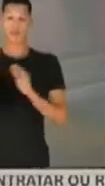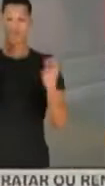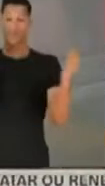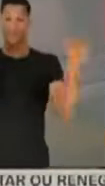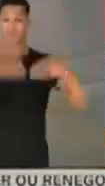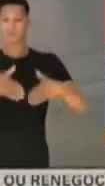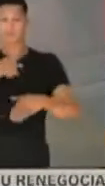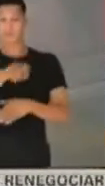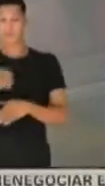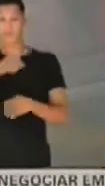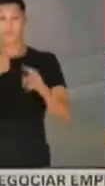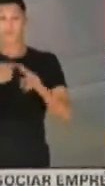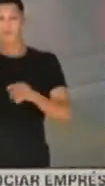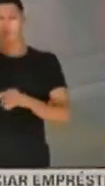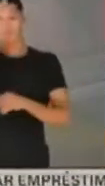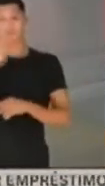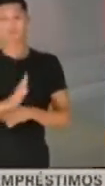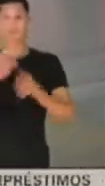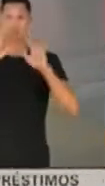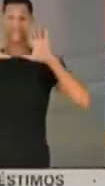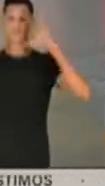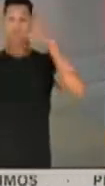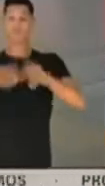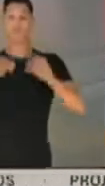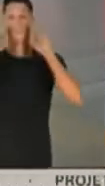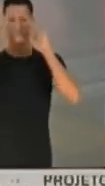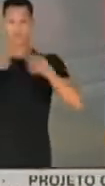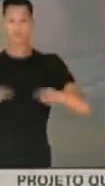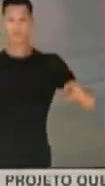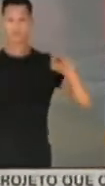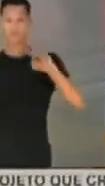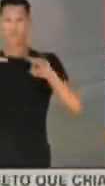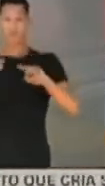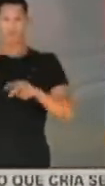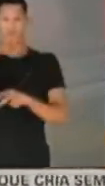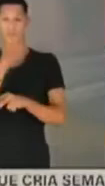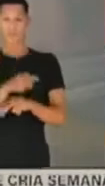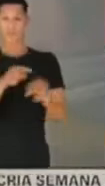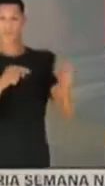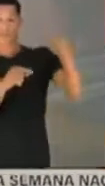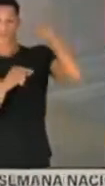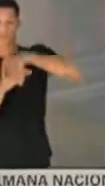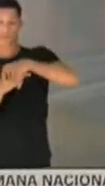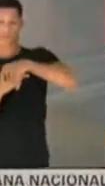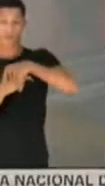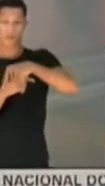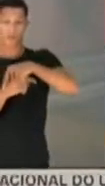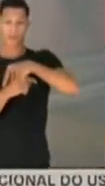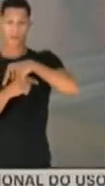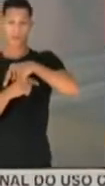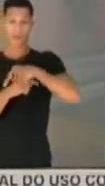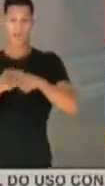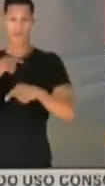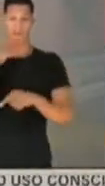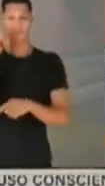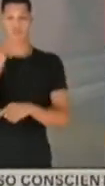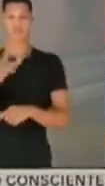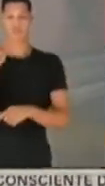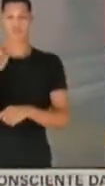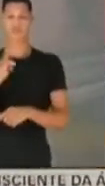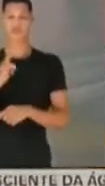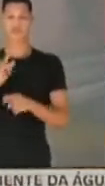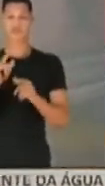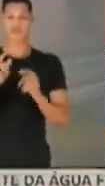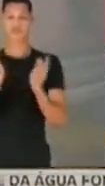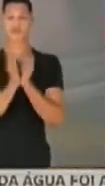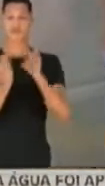Excelência, porque o Brasil inteiro está vendo. O senhor veio aqui dizer que tem um esquema de